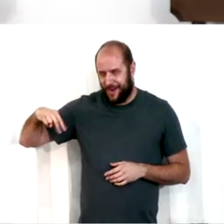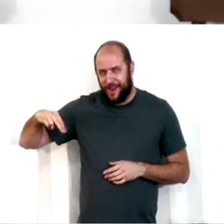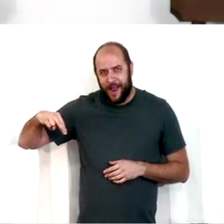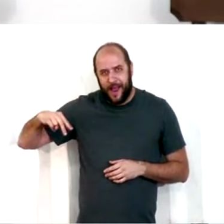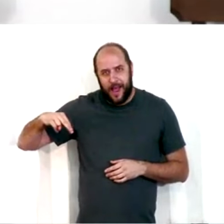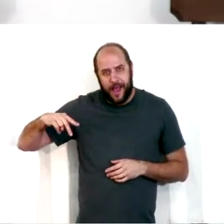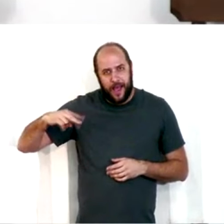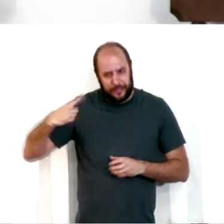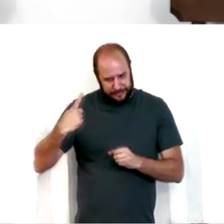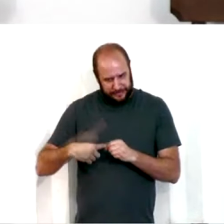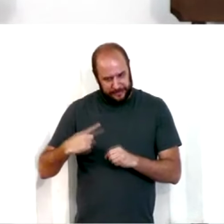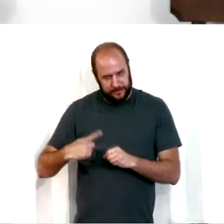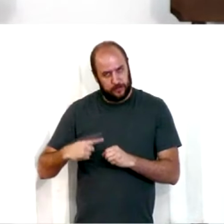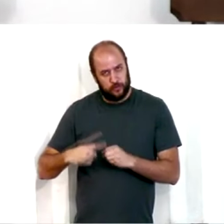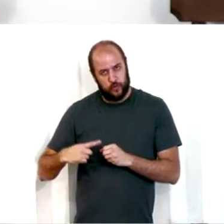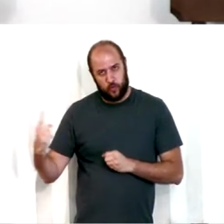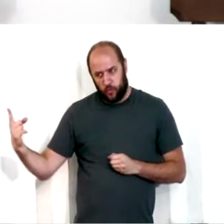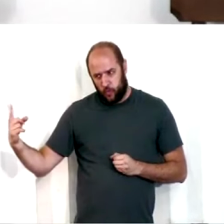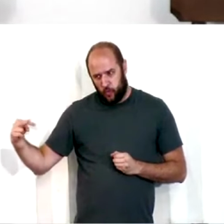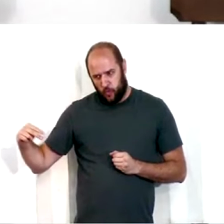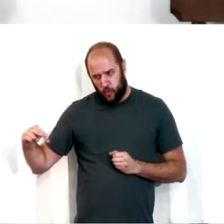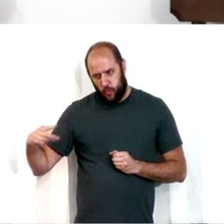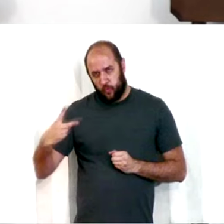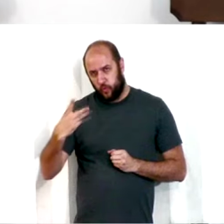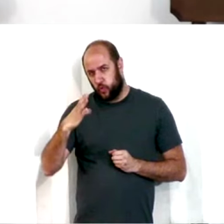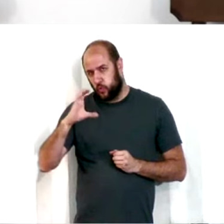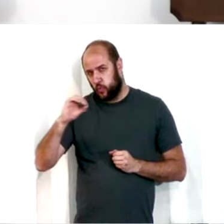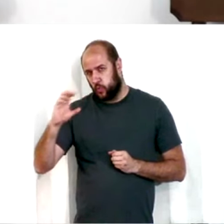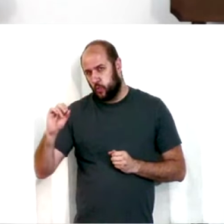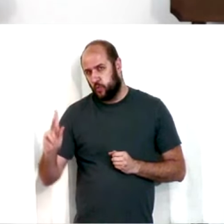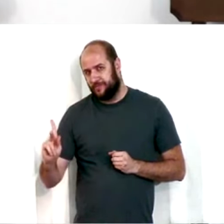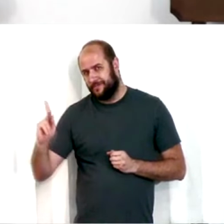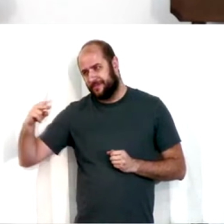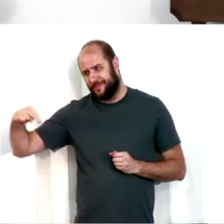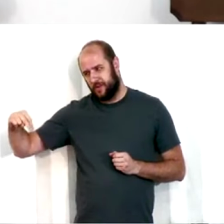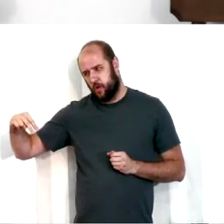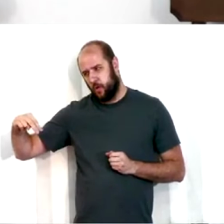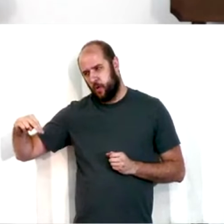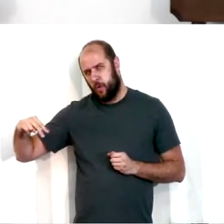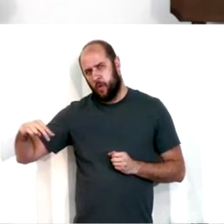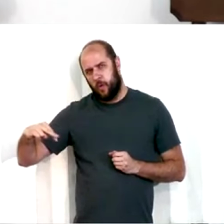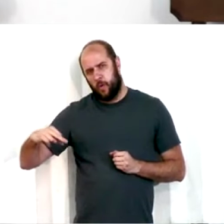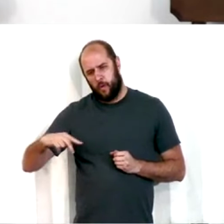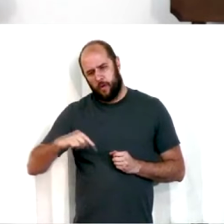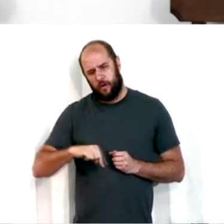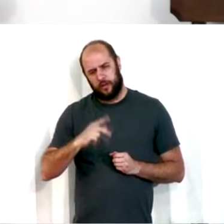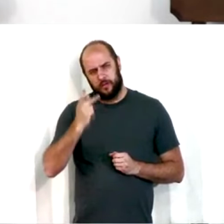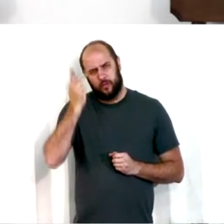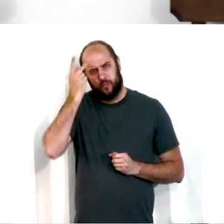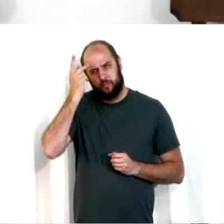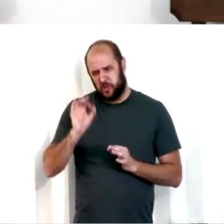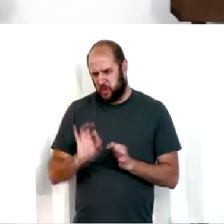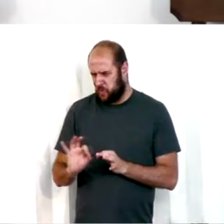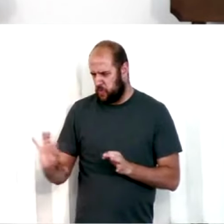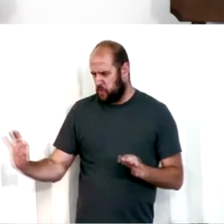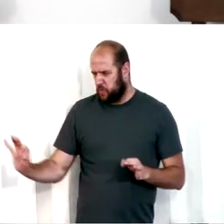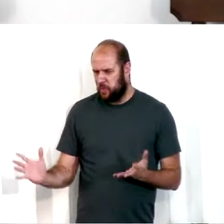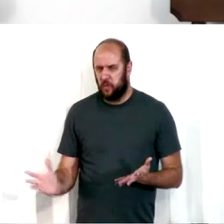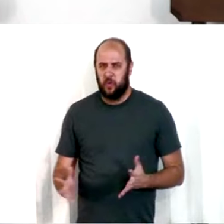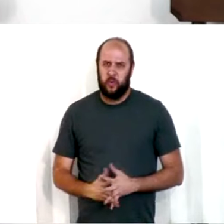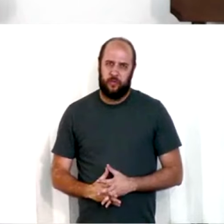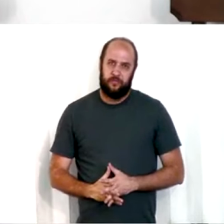de Juquiá até aqui. 200 quilômetros para a reunião de presbitério. A pé. Para